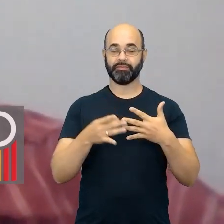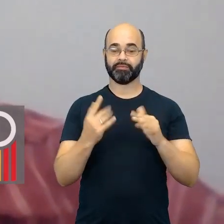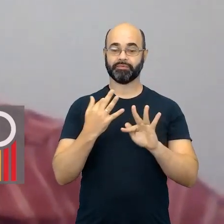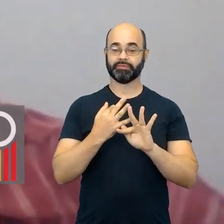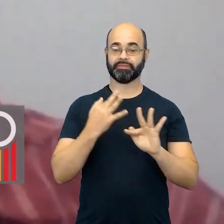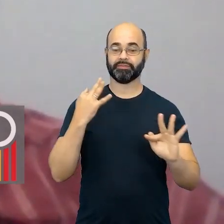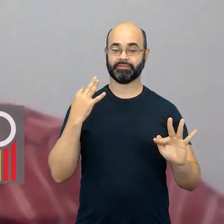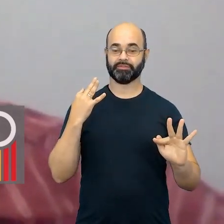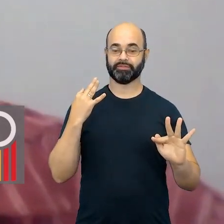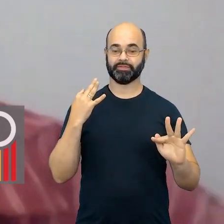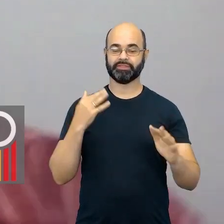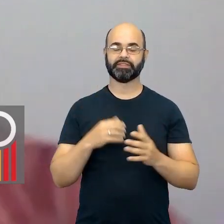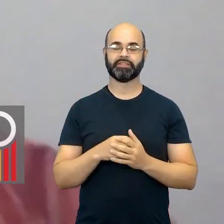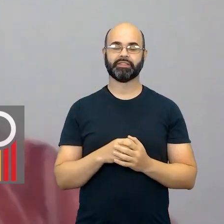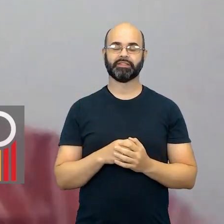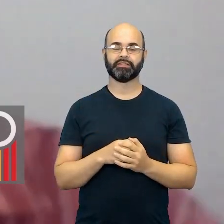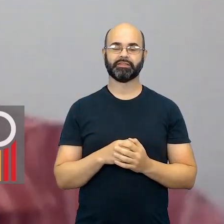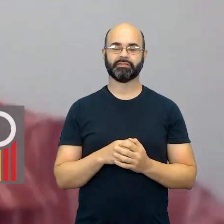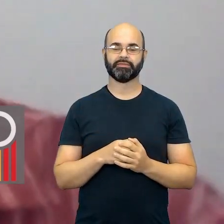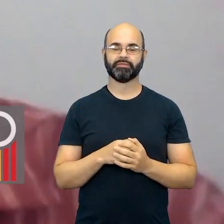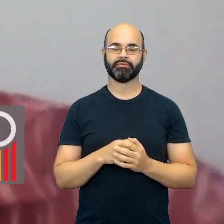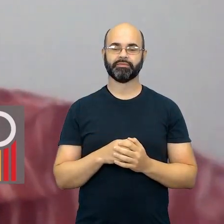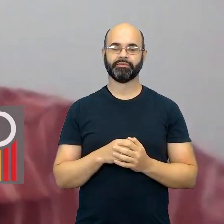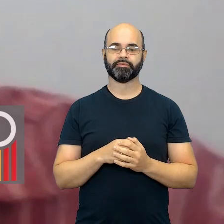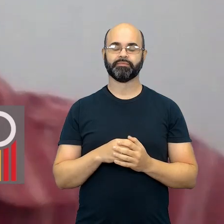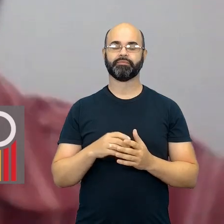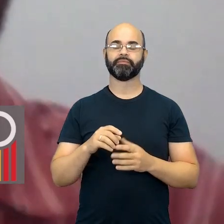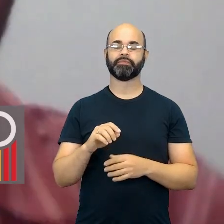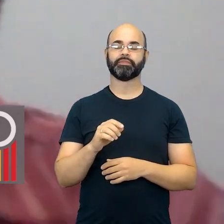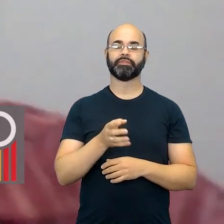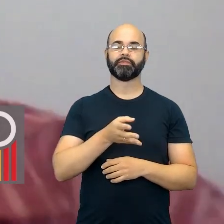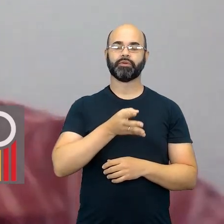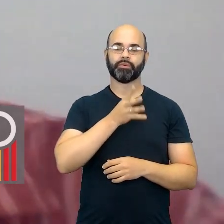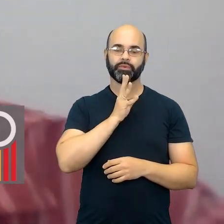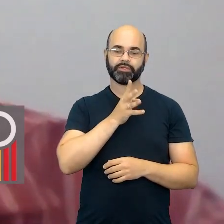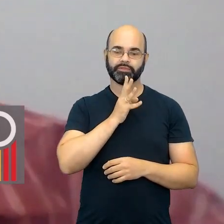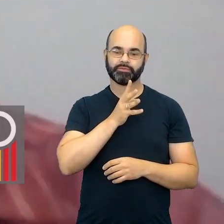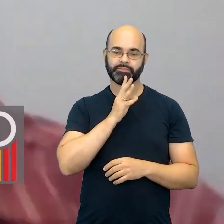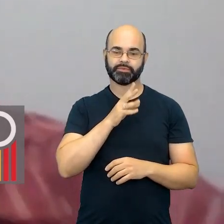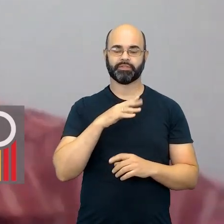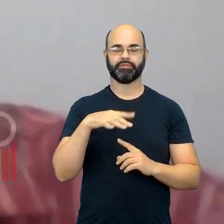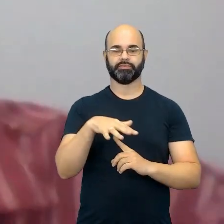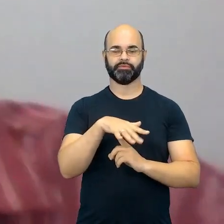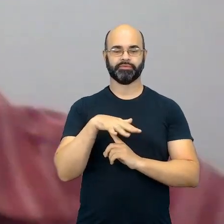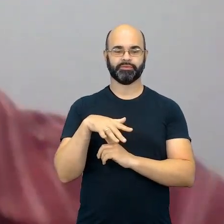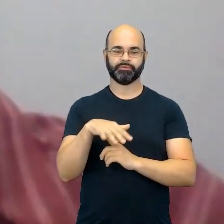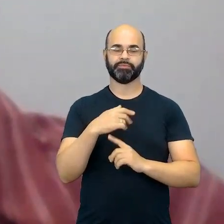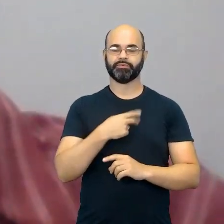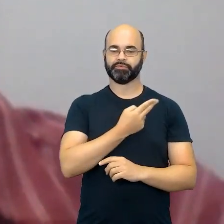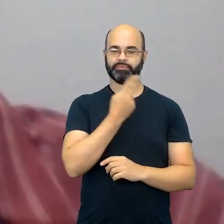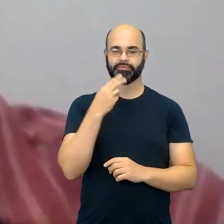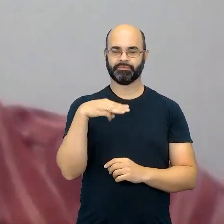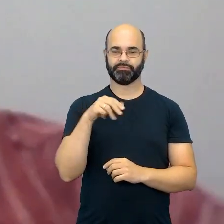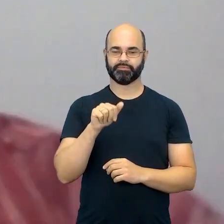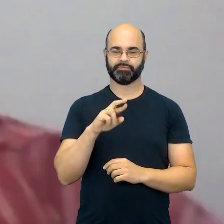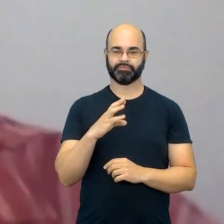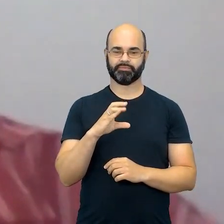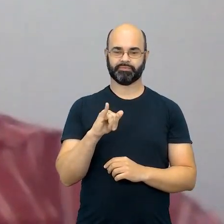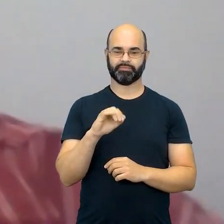da Ciência da Natureza. Eu me chamo Márcio Cristiano Bortolotti. Nós vamos, então, iniciar, então, a